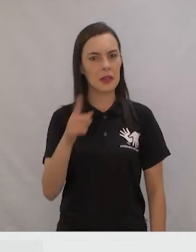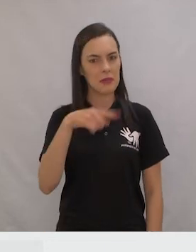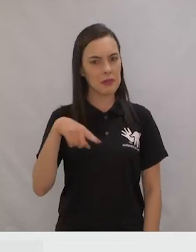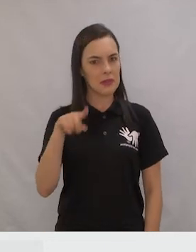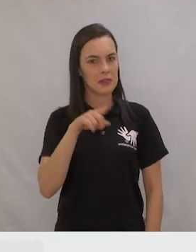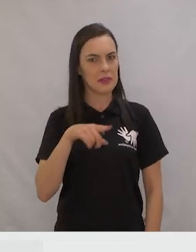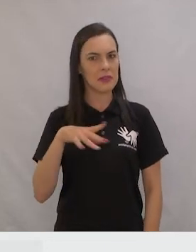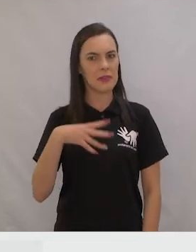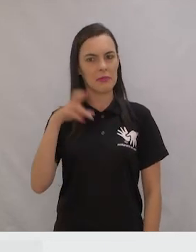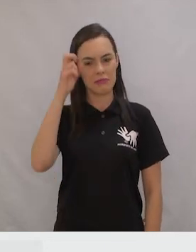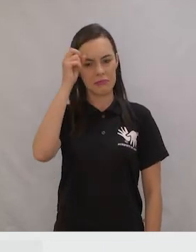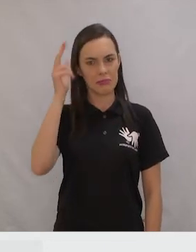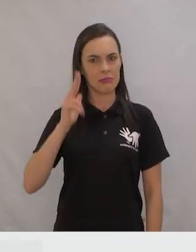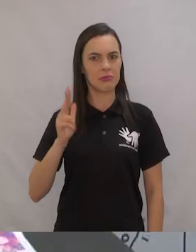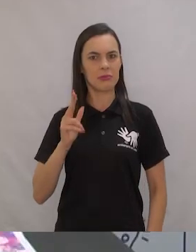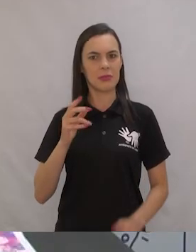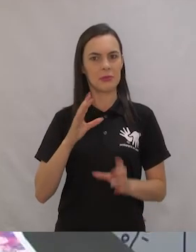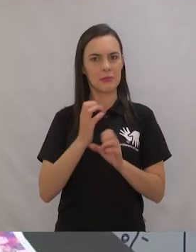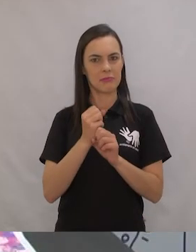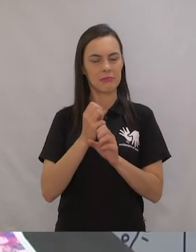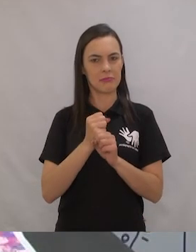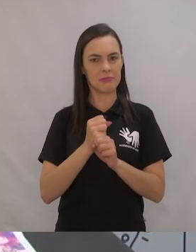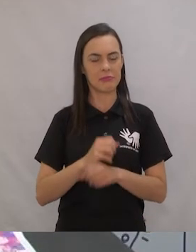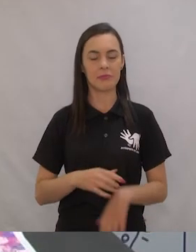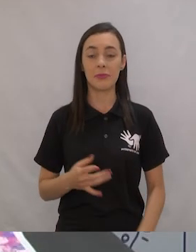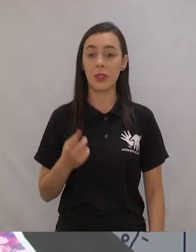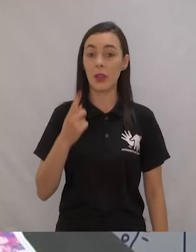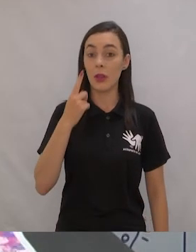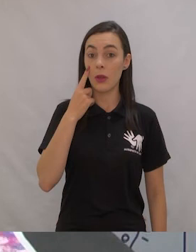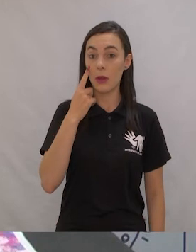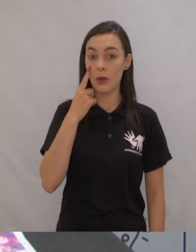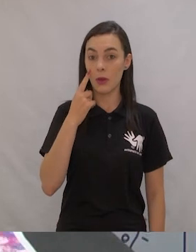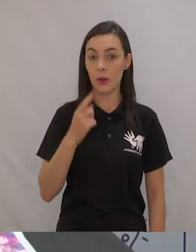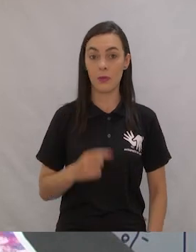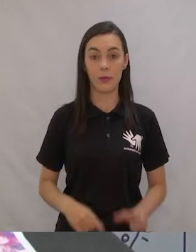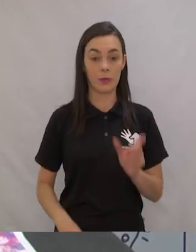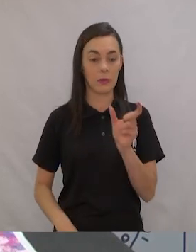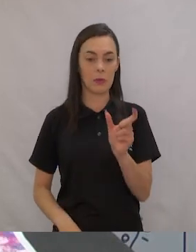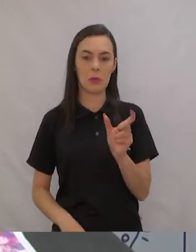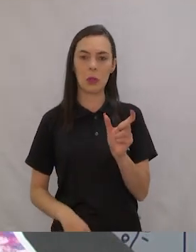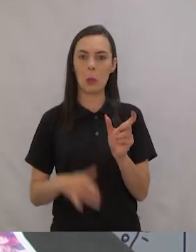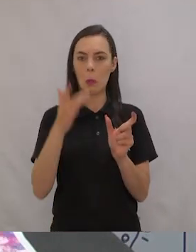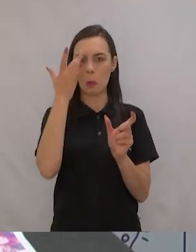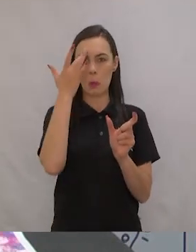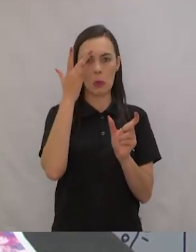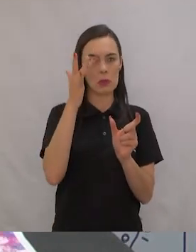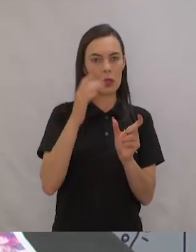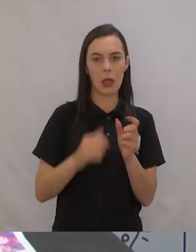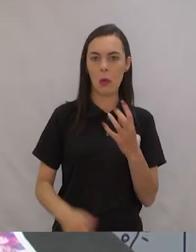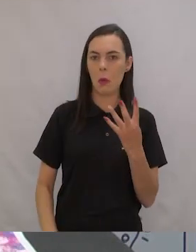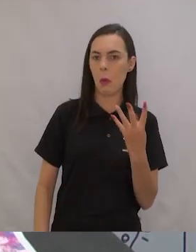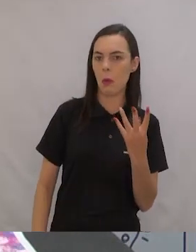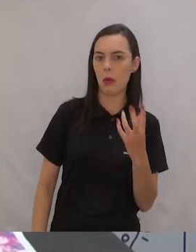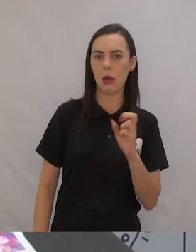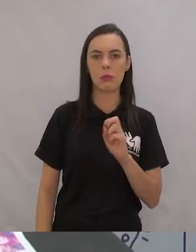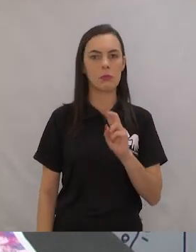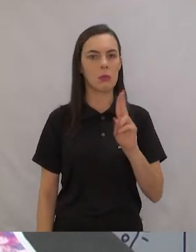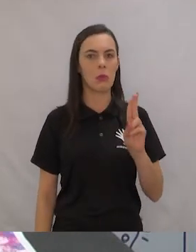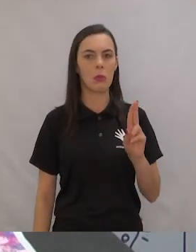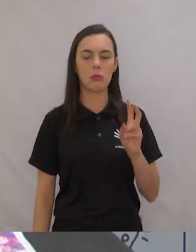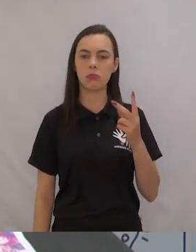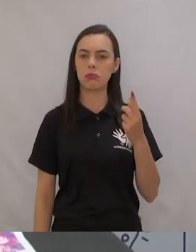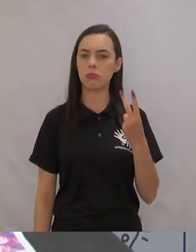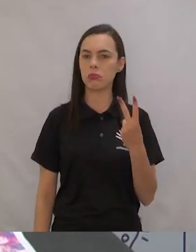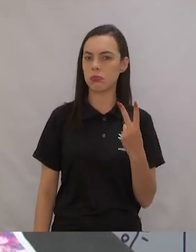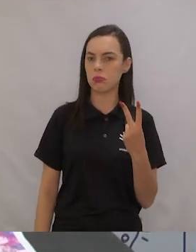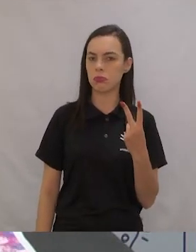ficar craque em adição. Muito bem. Eu tenho agora um número que eu não sei se é o 4 ou